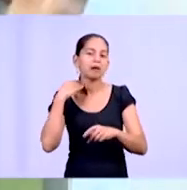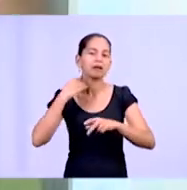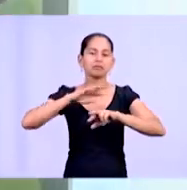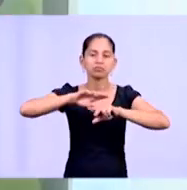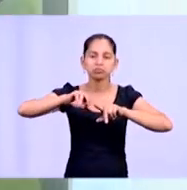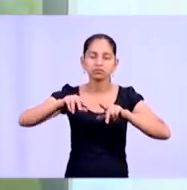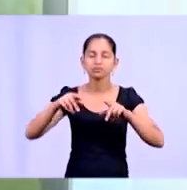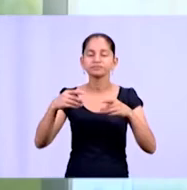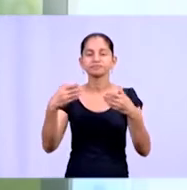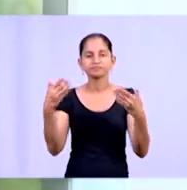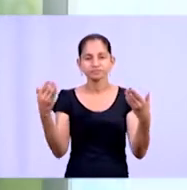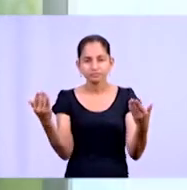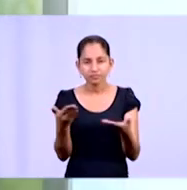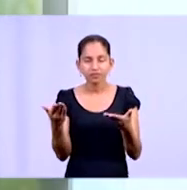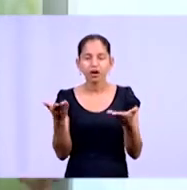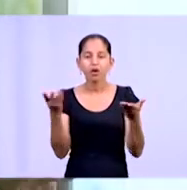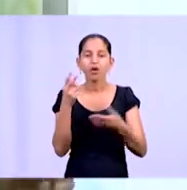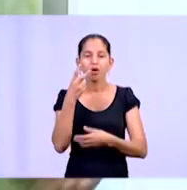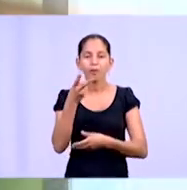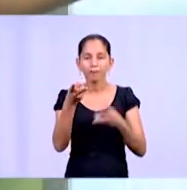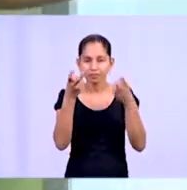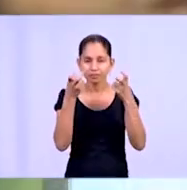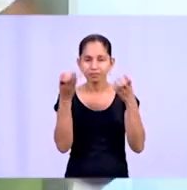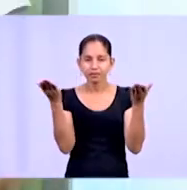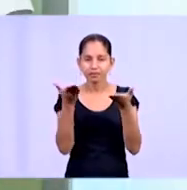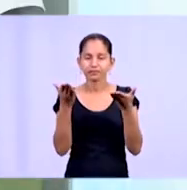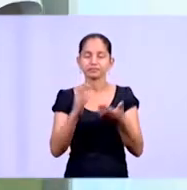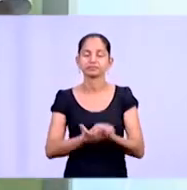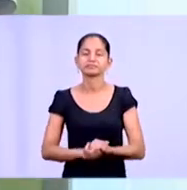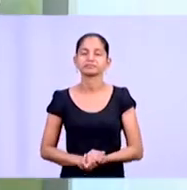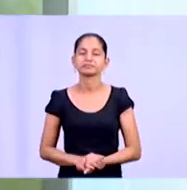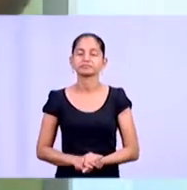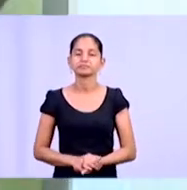que eu vou pedir para a gente vai dar uma olhada agora